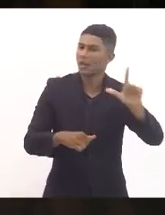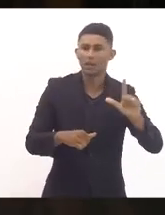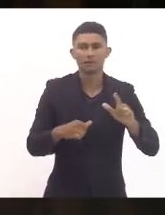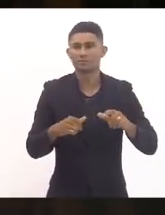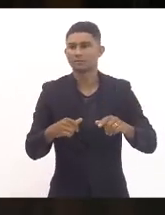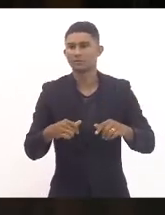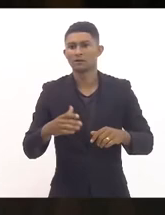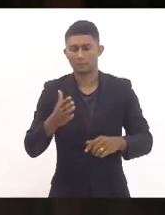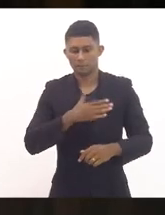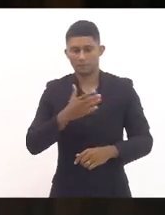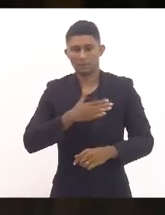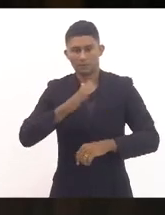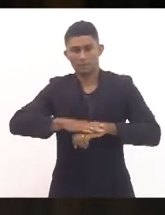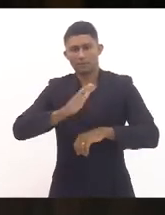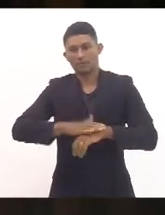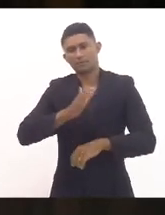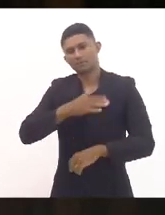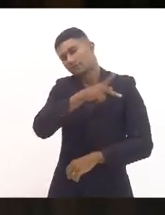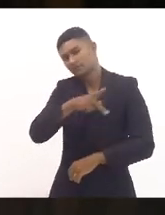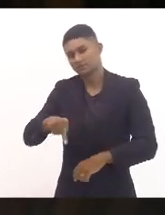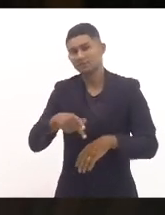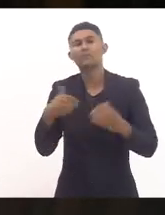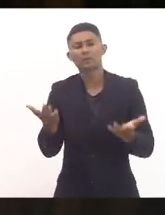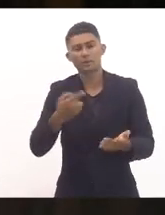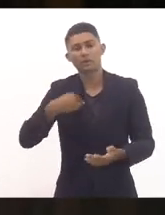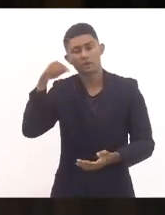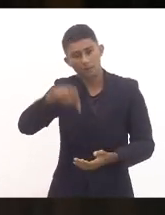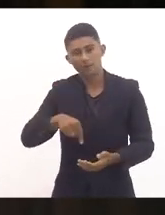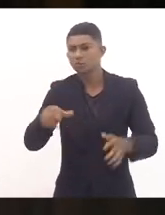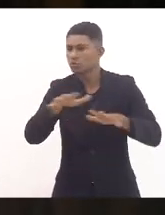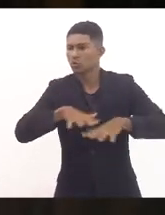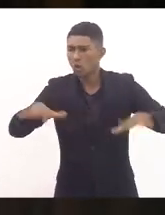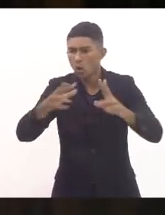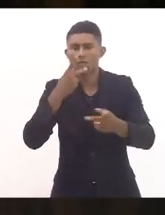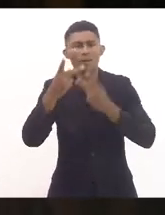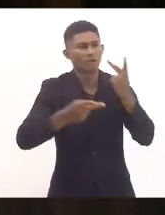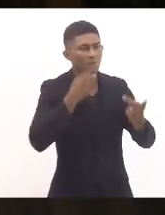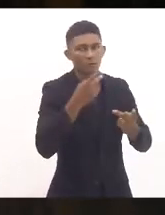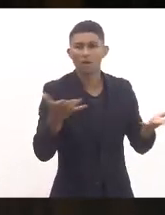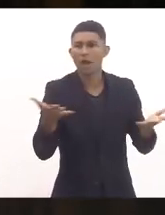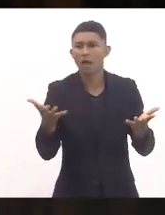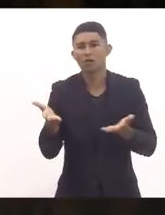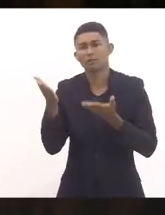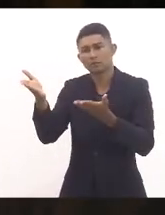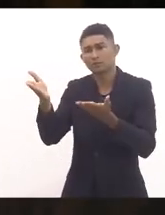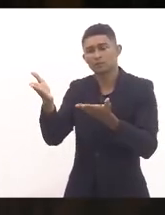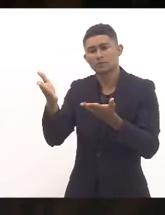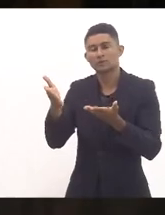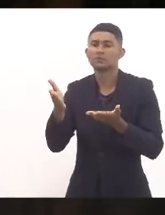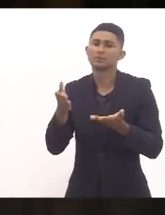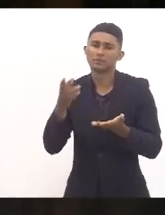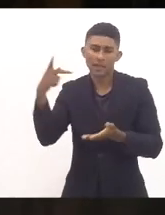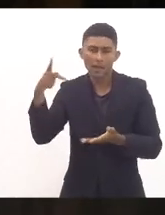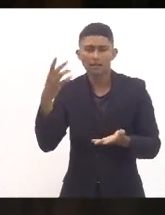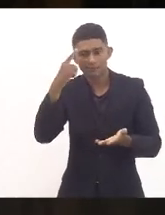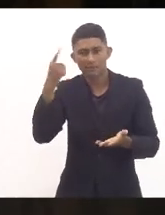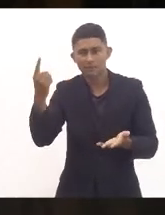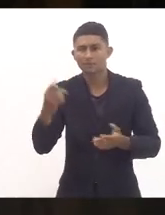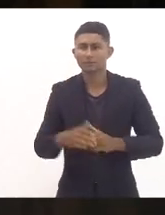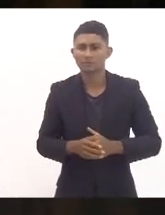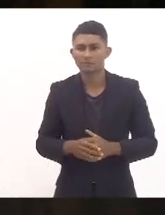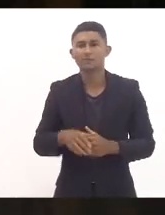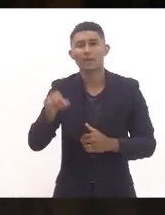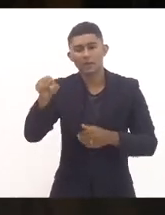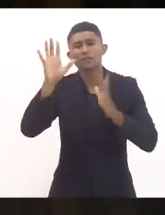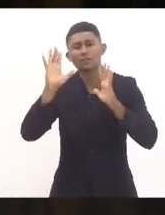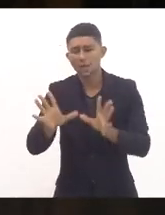quem dirige sou eu. Então eu aqui, calibro. Todos falaram, a parte era o deputado Rodrigo Amorim. Mas ele